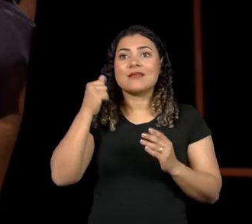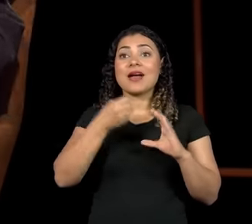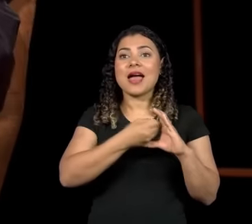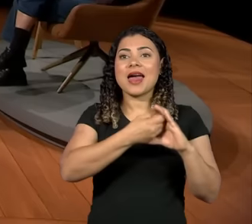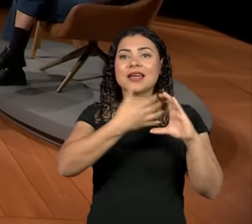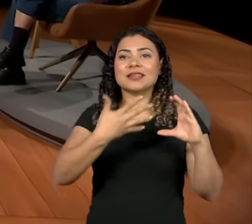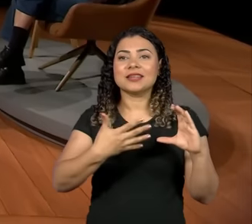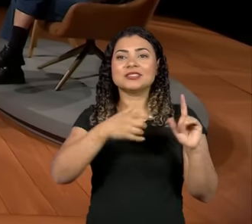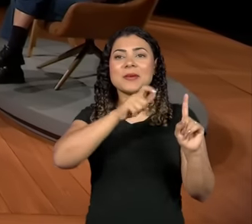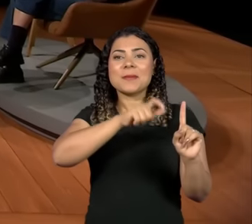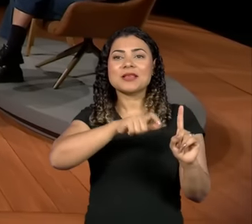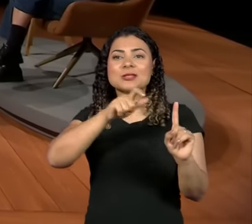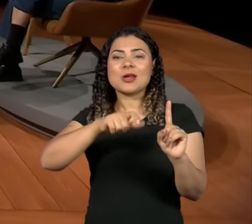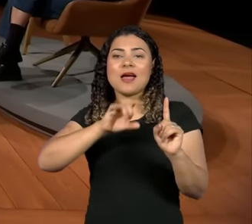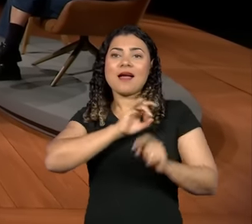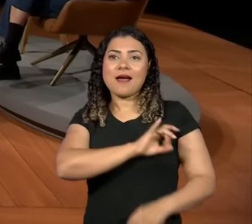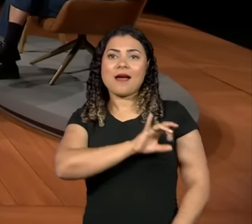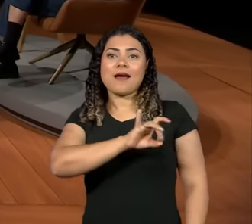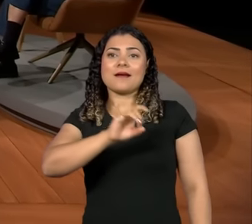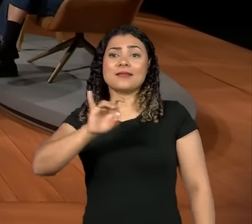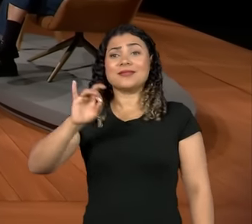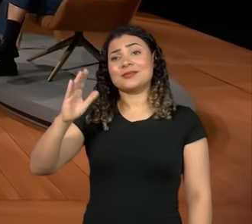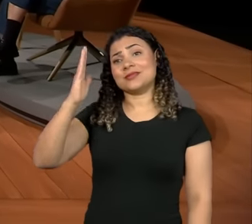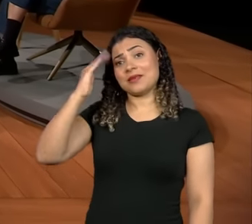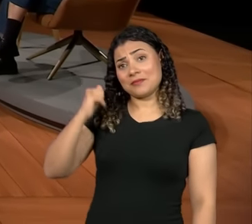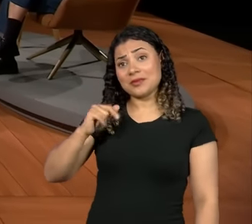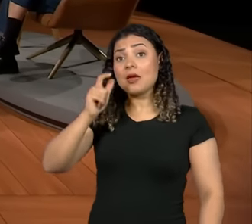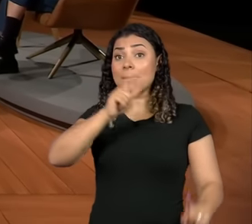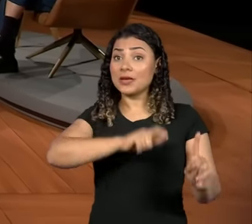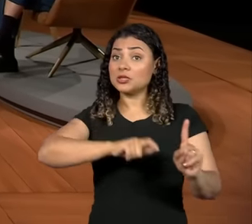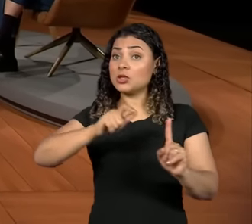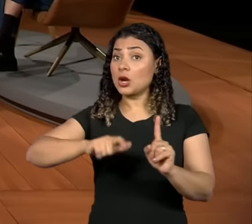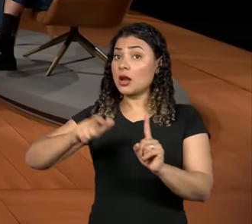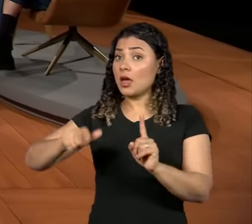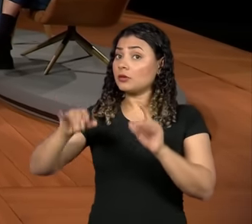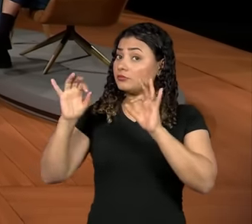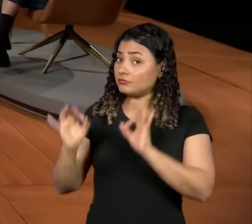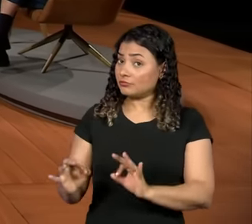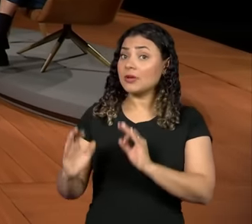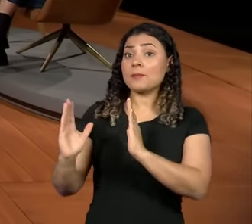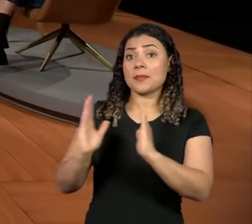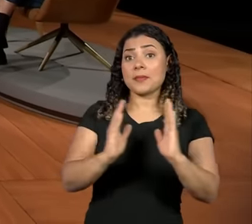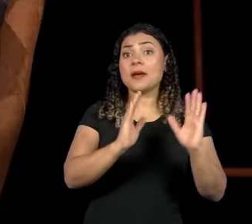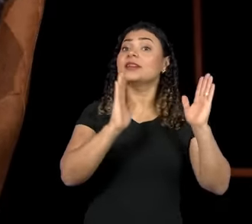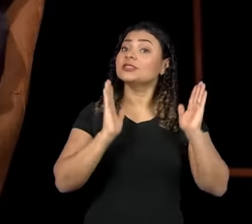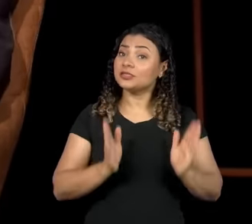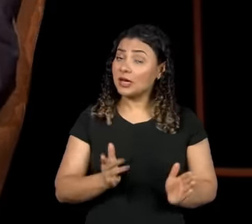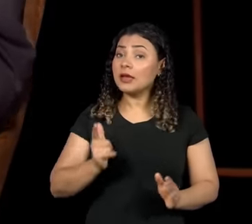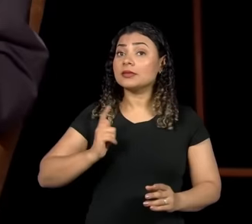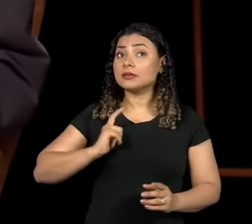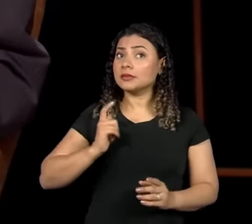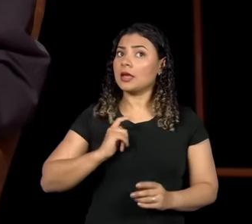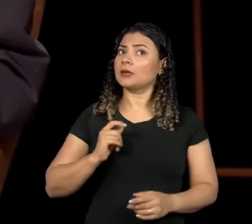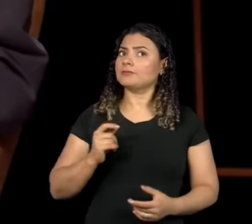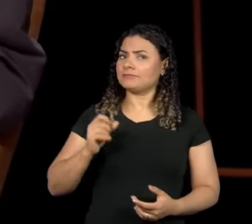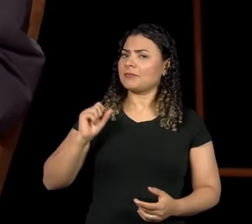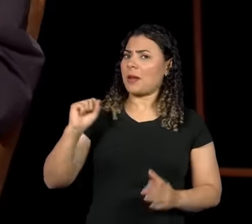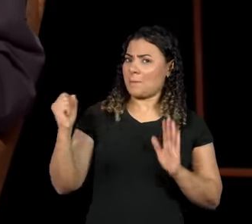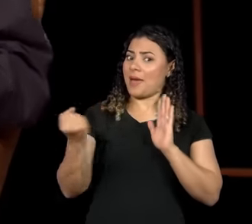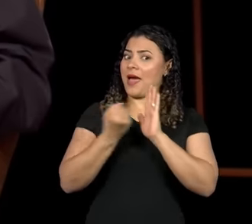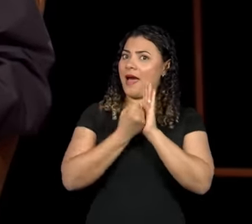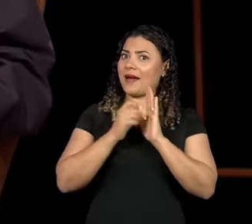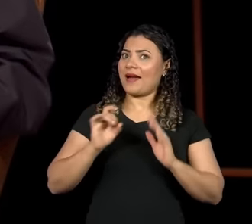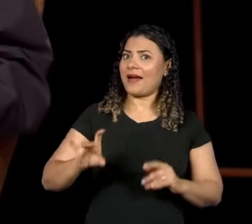cada personagem daquele, né? São personagens bem definidos. Bem definidos. Né? É. Eles têm personalidade, têm